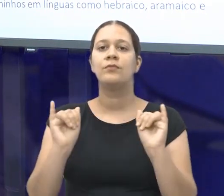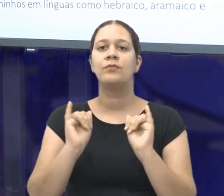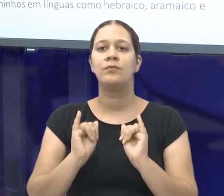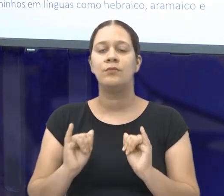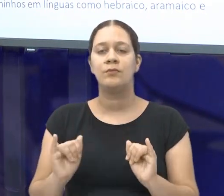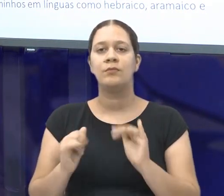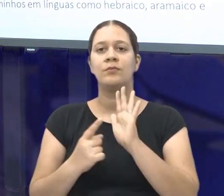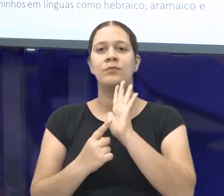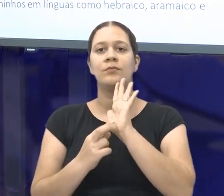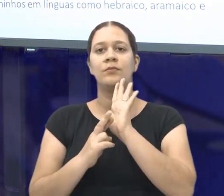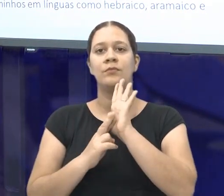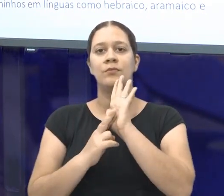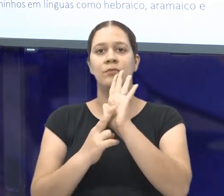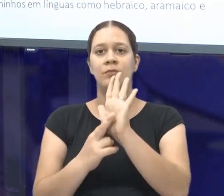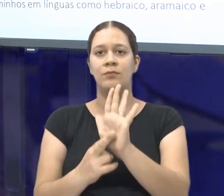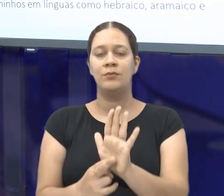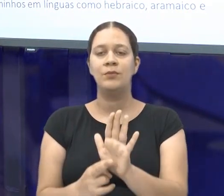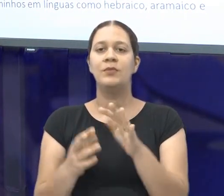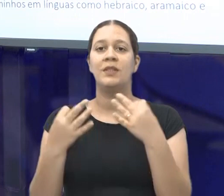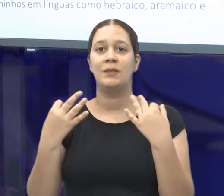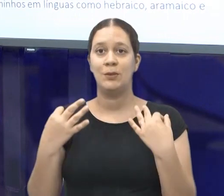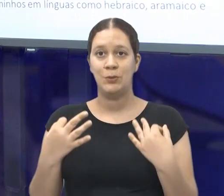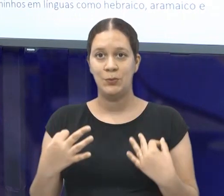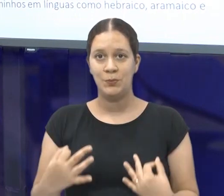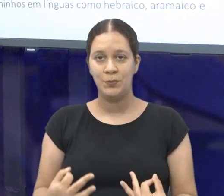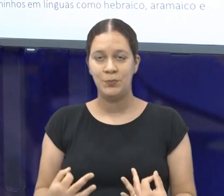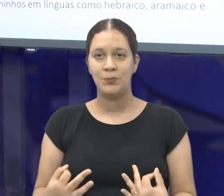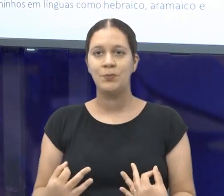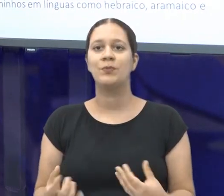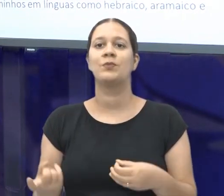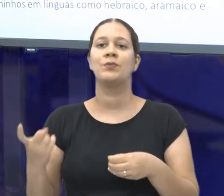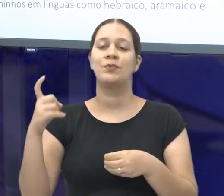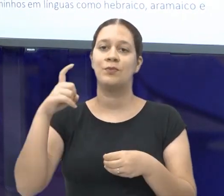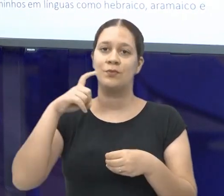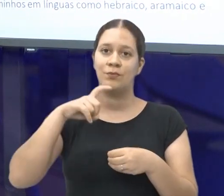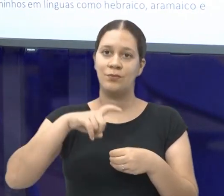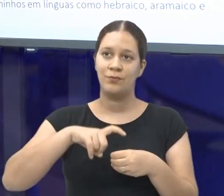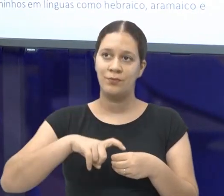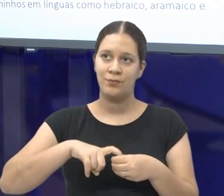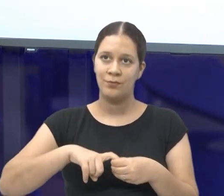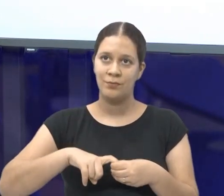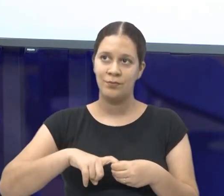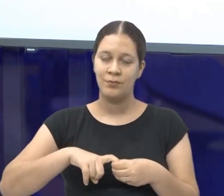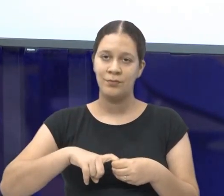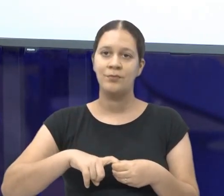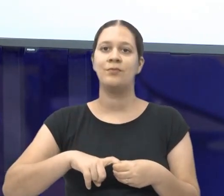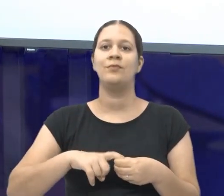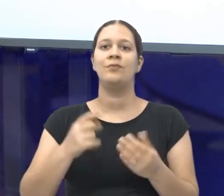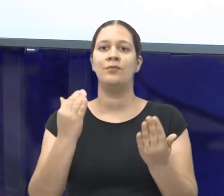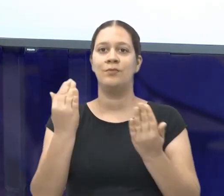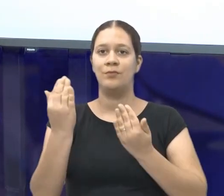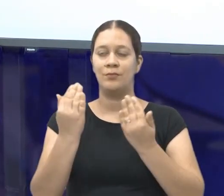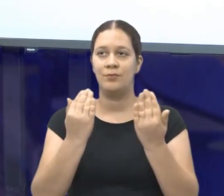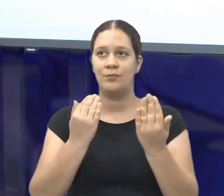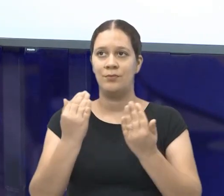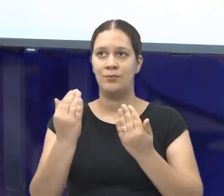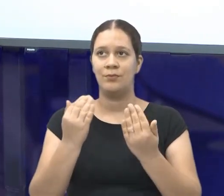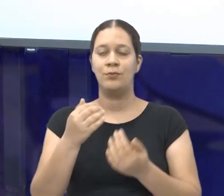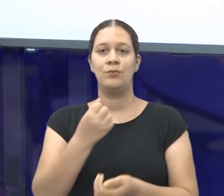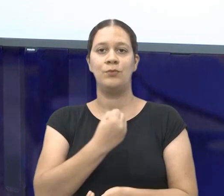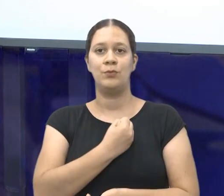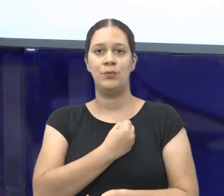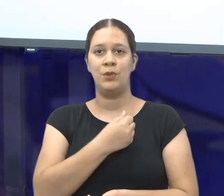há pouco apresentadas. Tá certo? Vou voltar a tela aqui, observa, veja no seu caderno também. Por